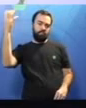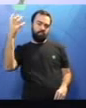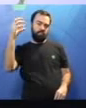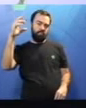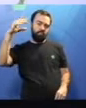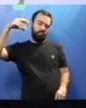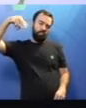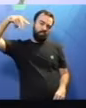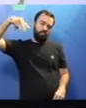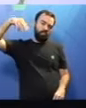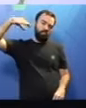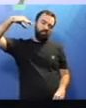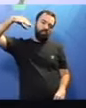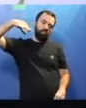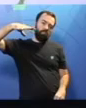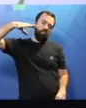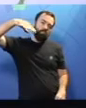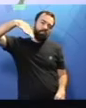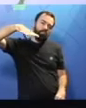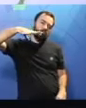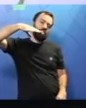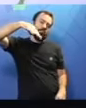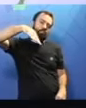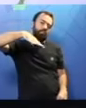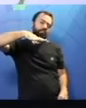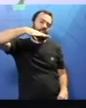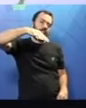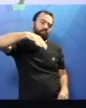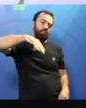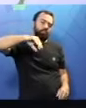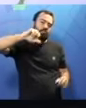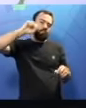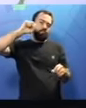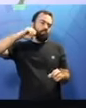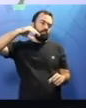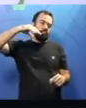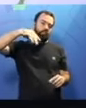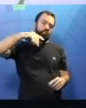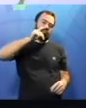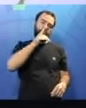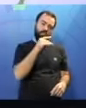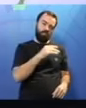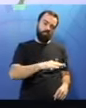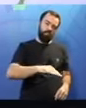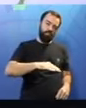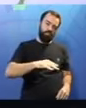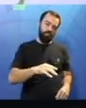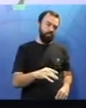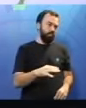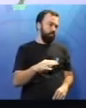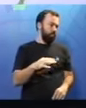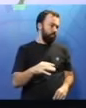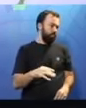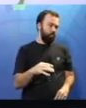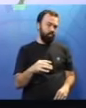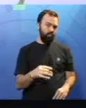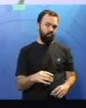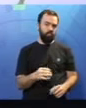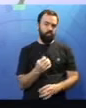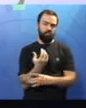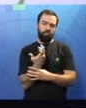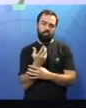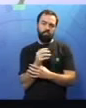o espaço, a camada de ar atmosférica, a água, chegando aqui no vegetal, onde ela